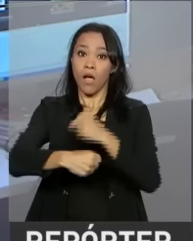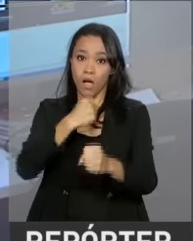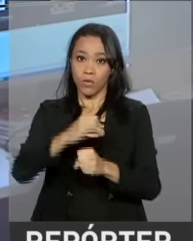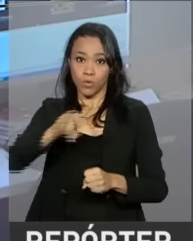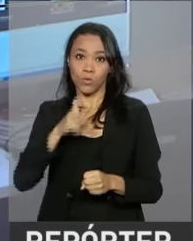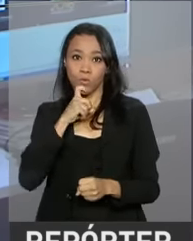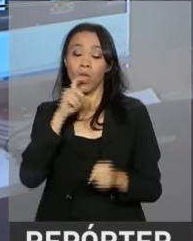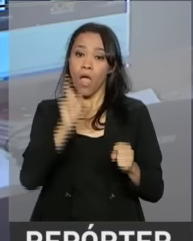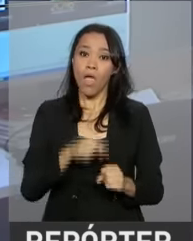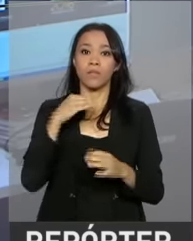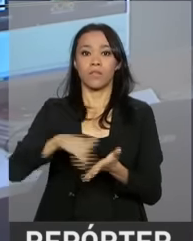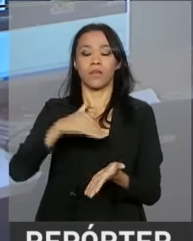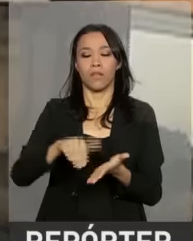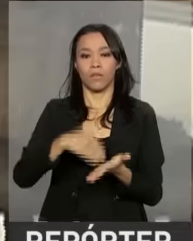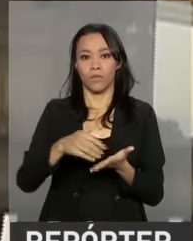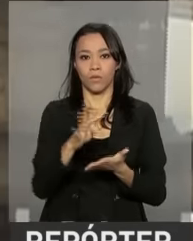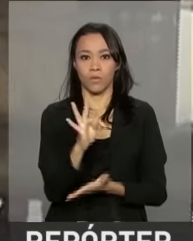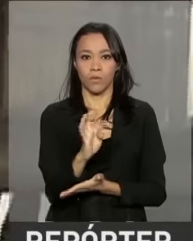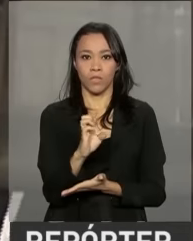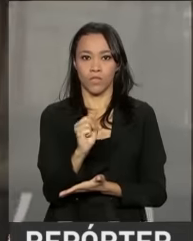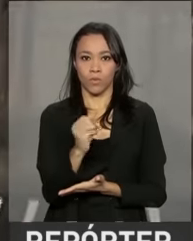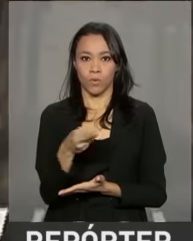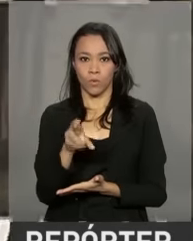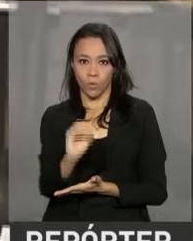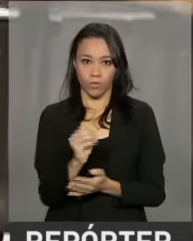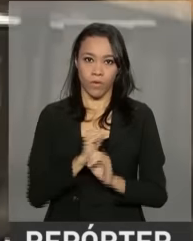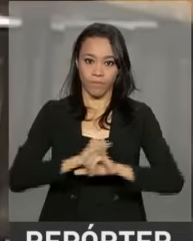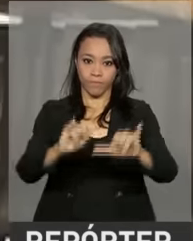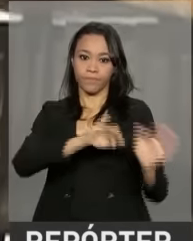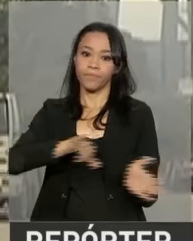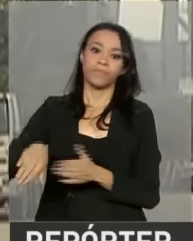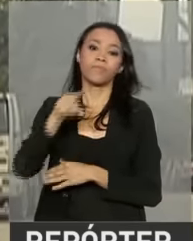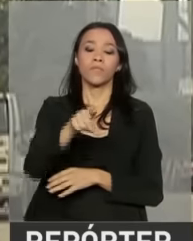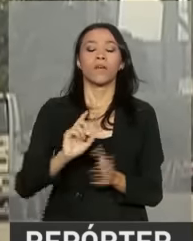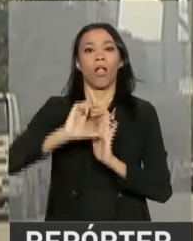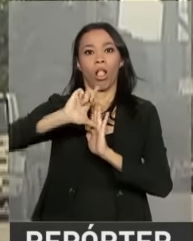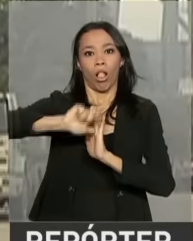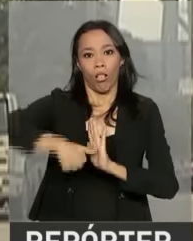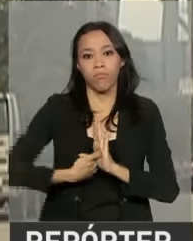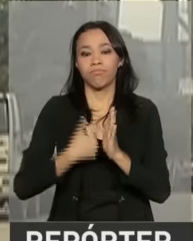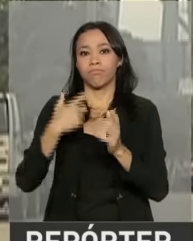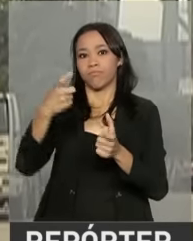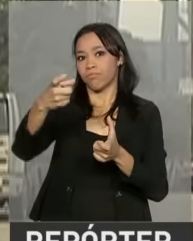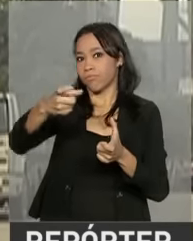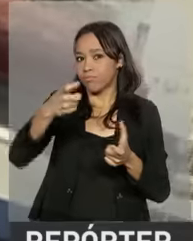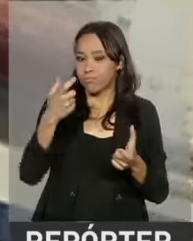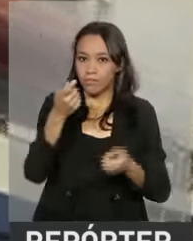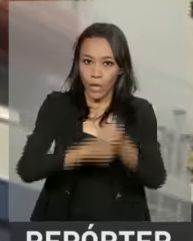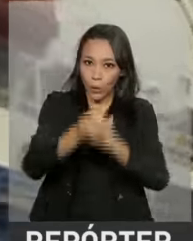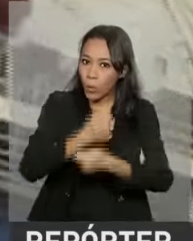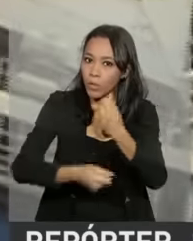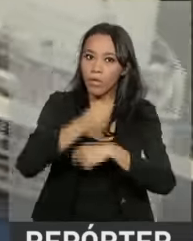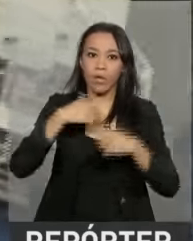Secretaria do Tesouro Nacional a retração da economia ainda indicando as contas públicas